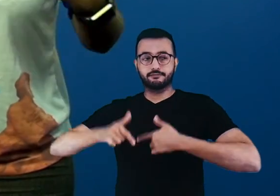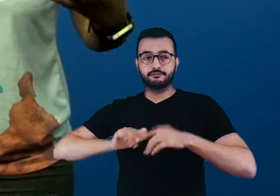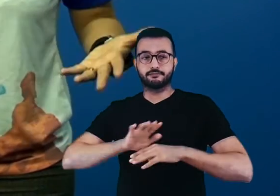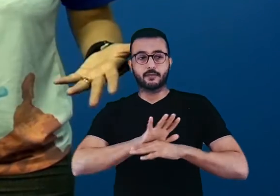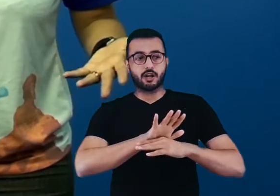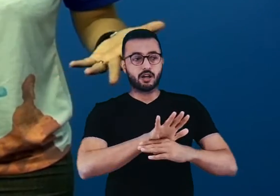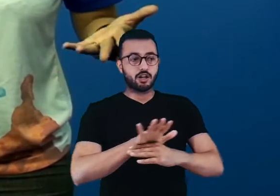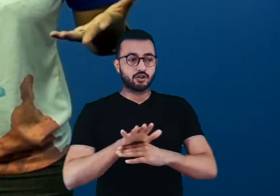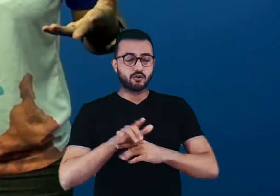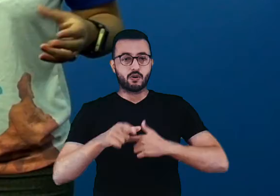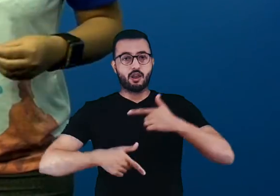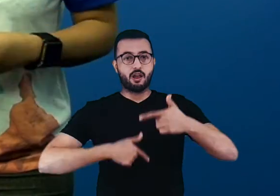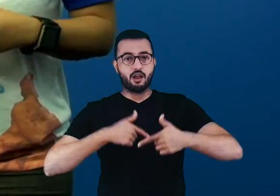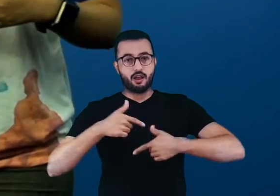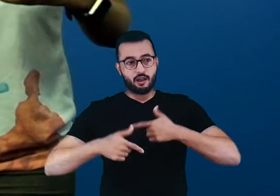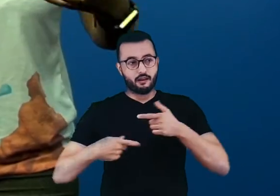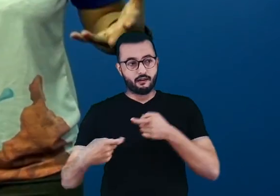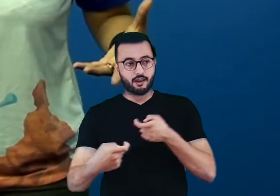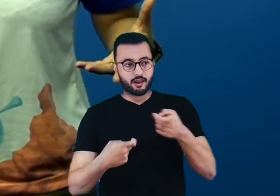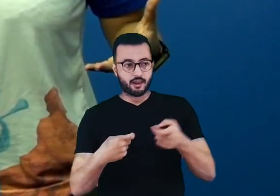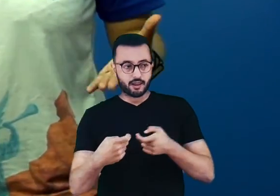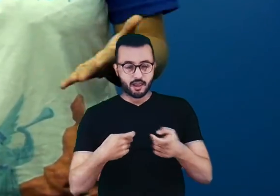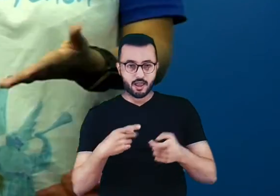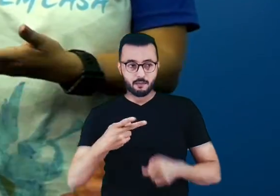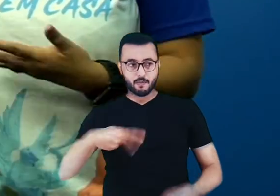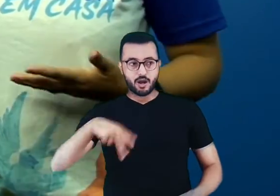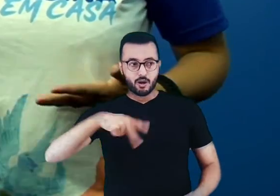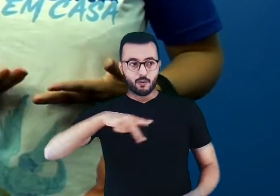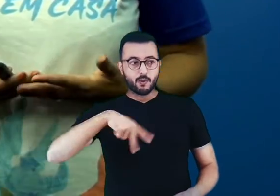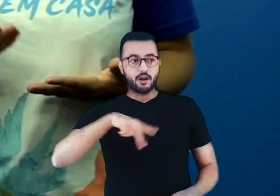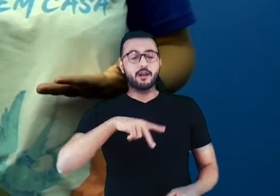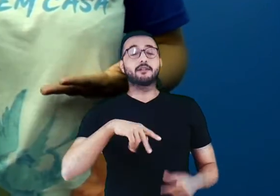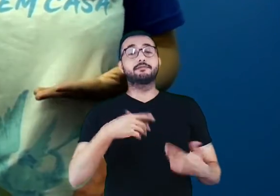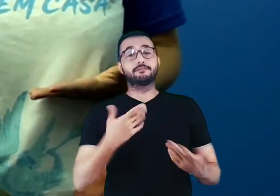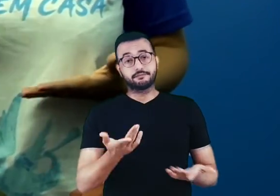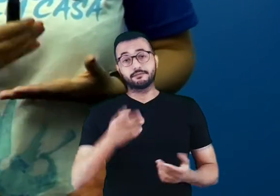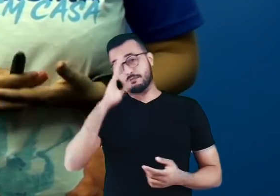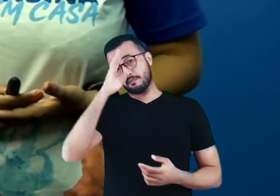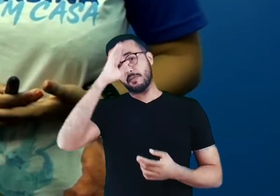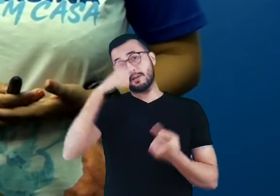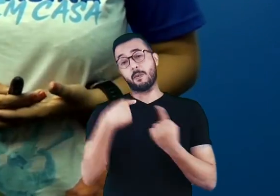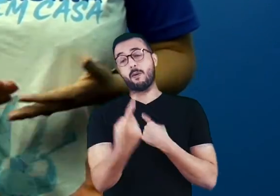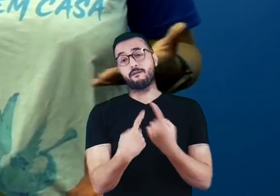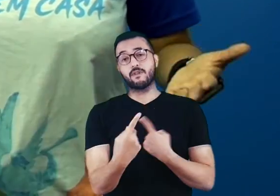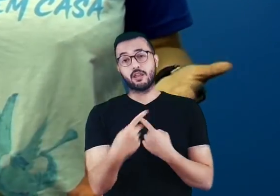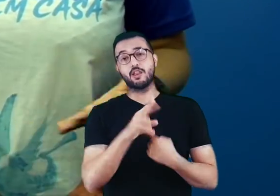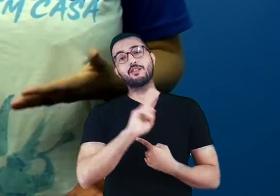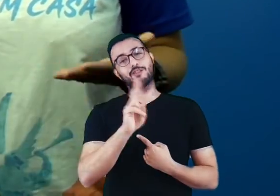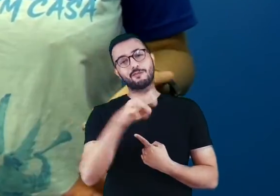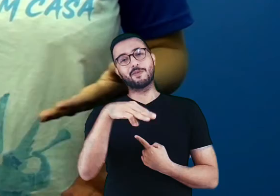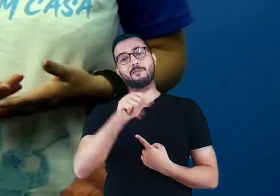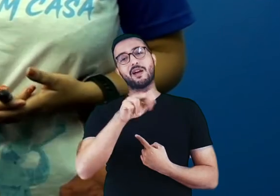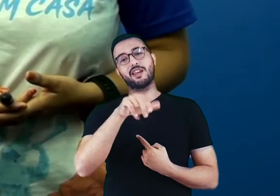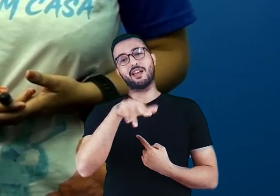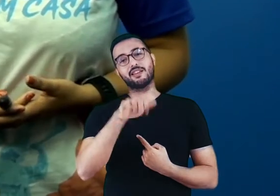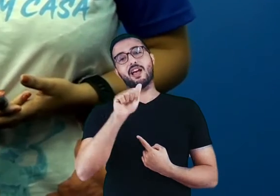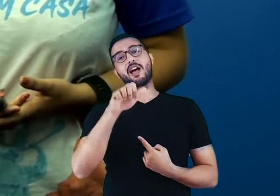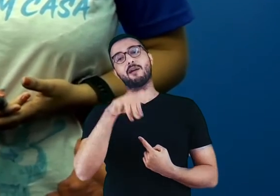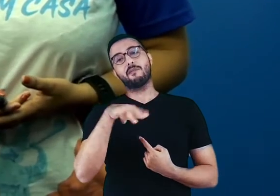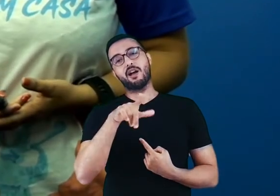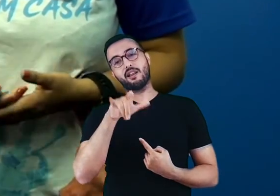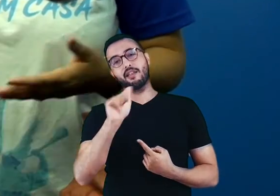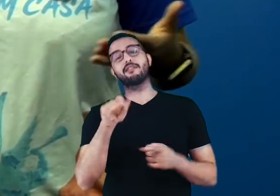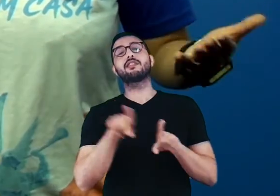humanitários na Guerra do Paraguai. Como muitos devem conhecer, a nossa principal avenida leva o nome de Mariana Malha, assim como a escola